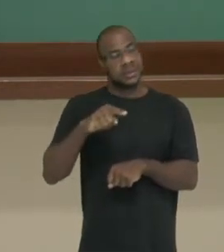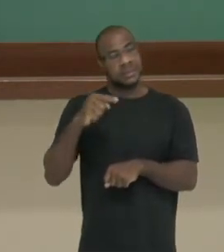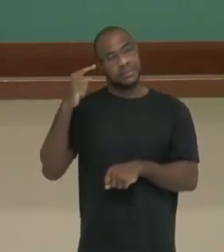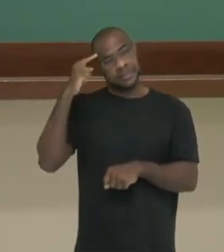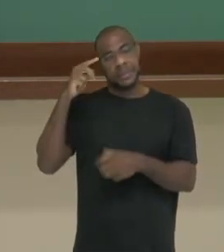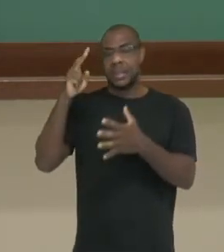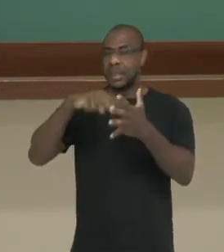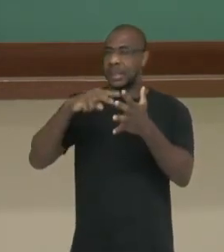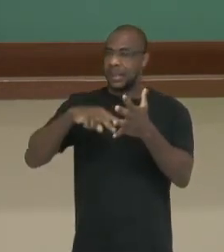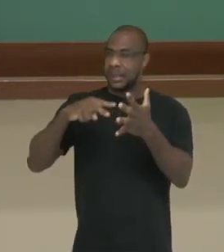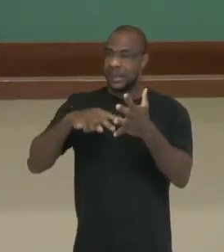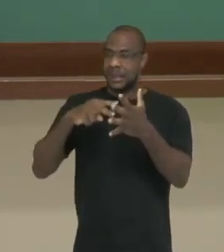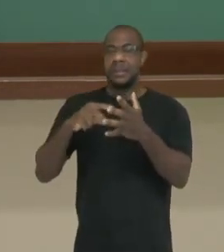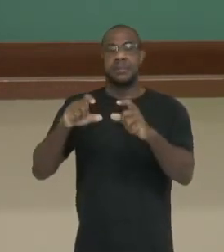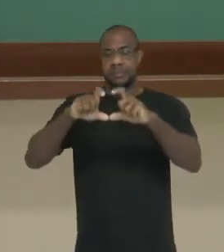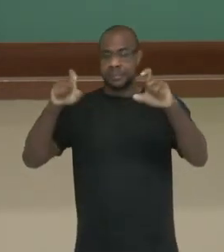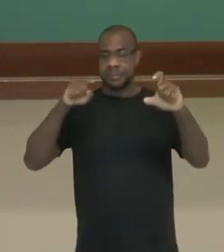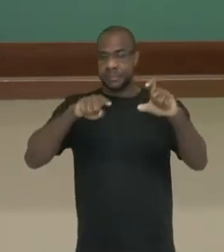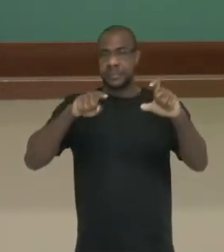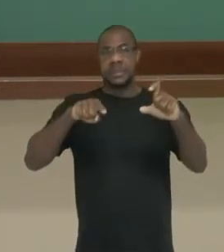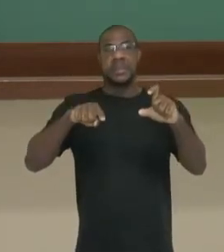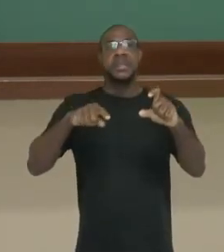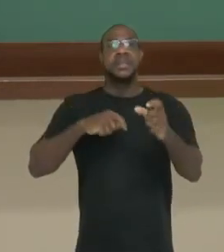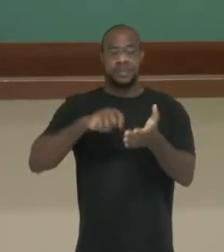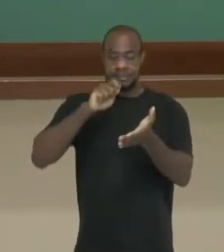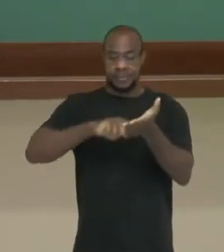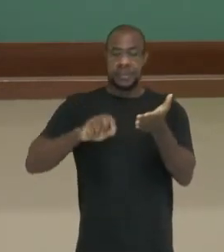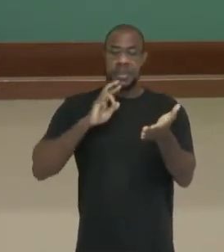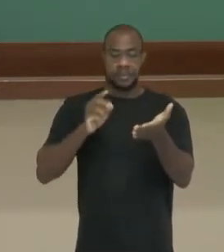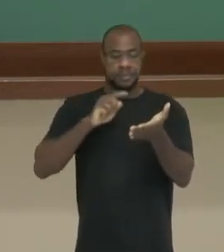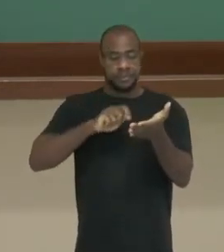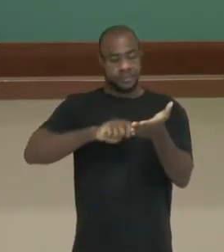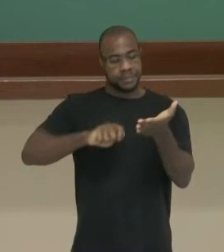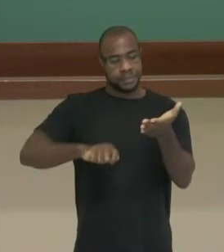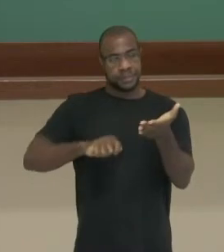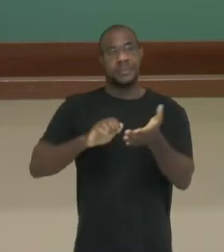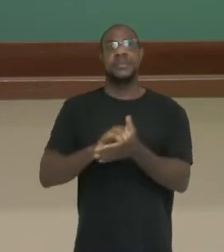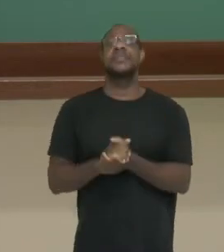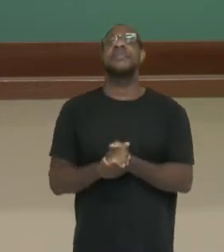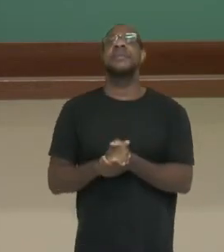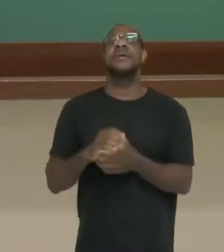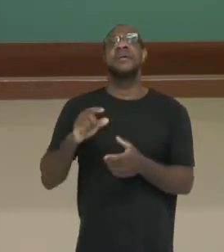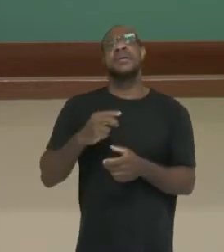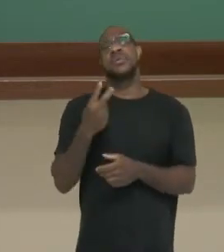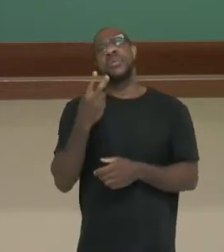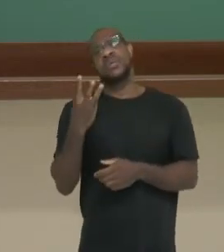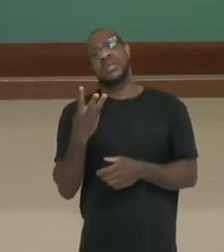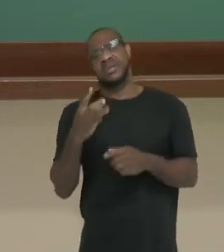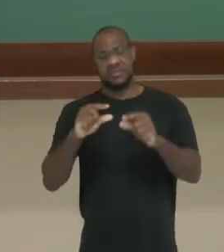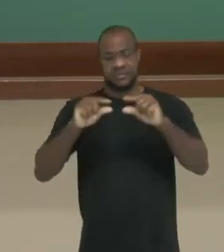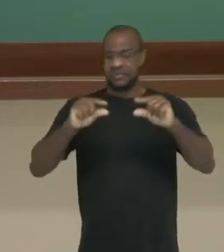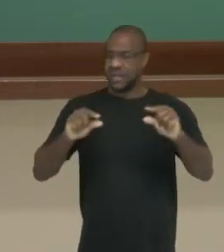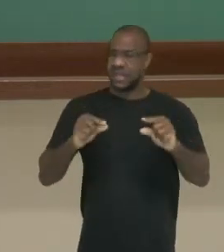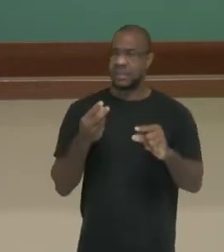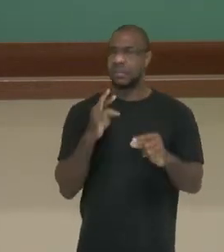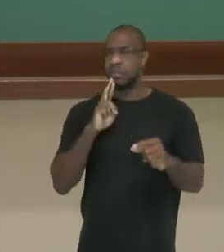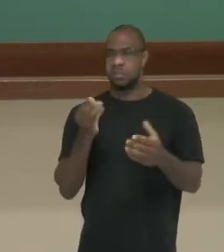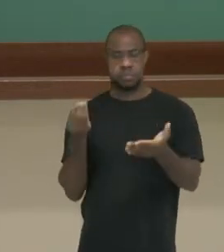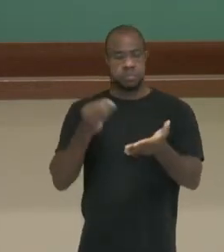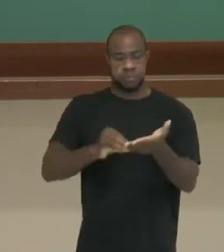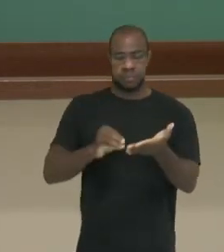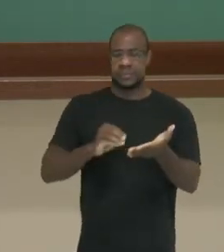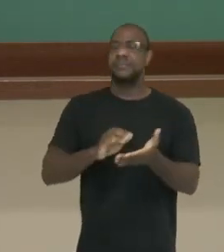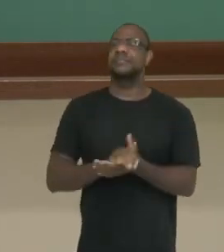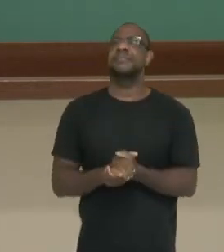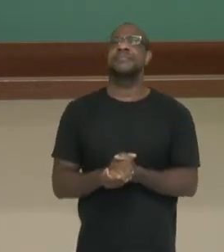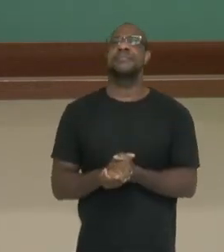esse enunciado, esse fragmento e treinarem a proficiência na língua escrita, elaborando 2, 3 frases para dar conta de responder a nossa